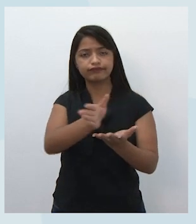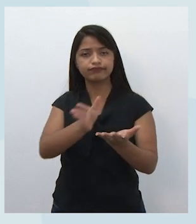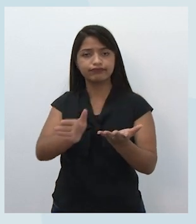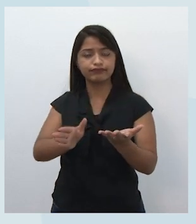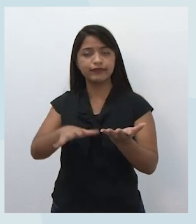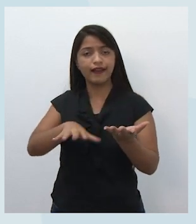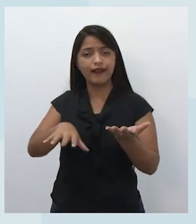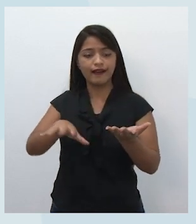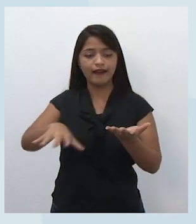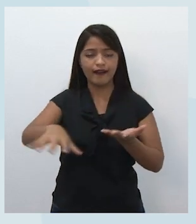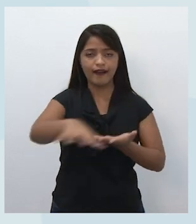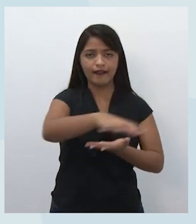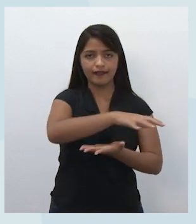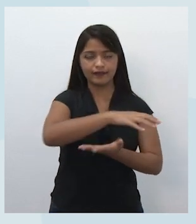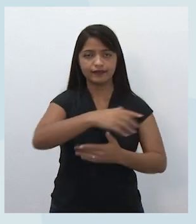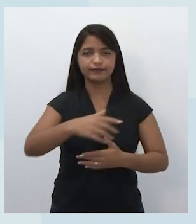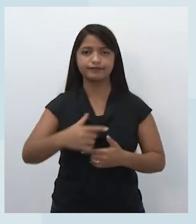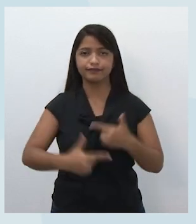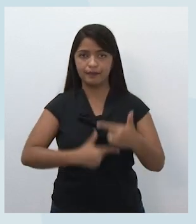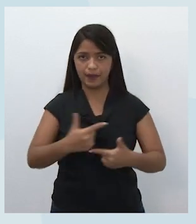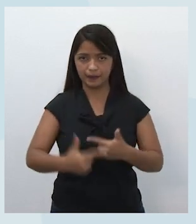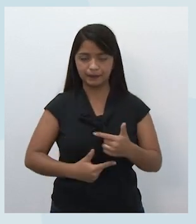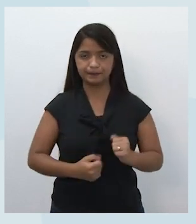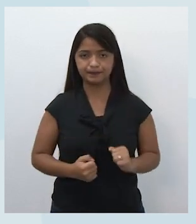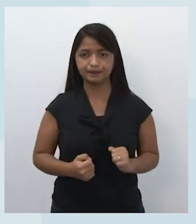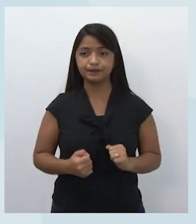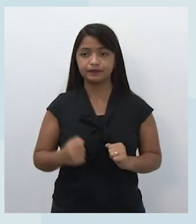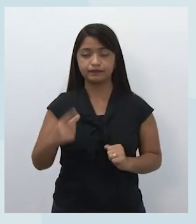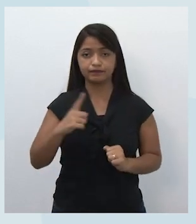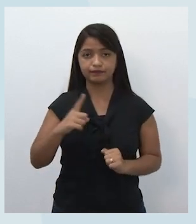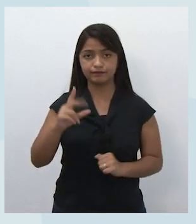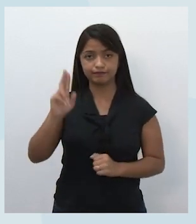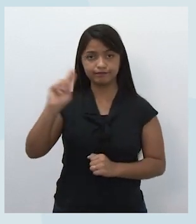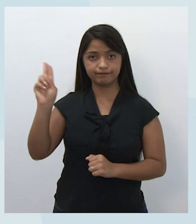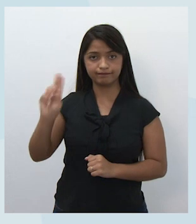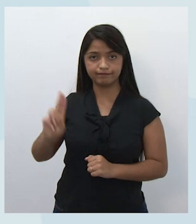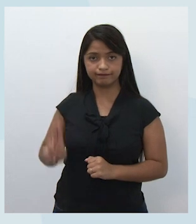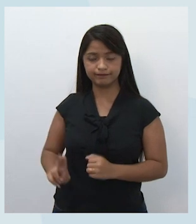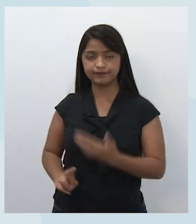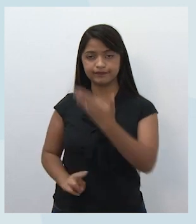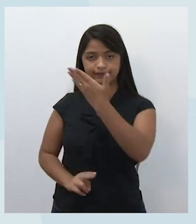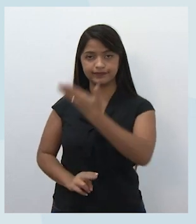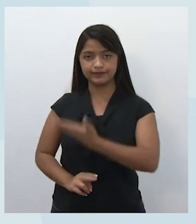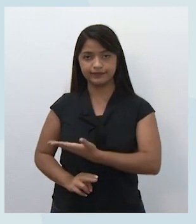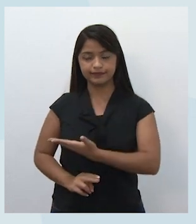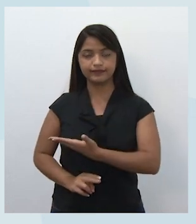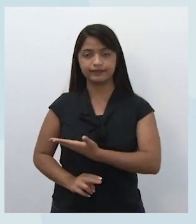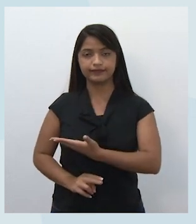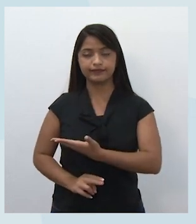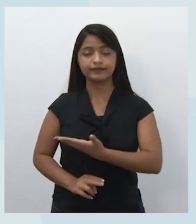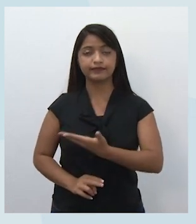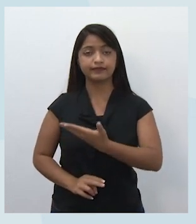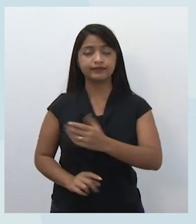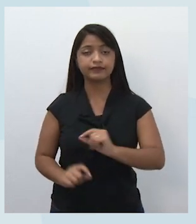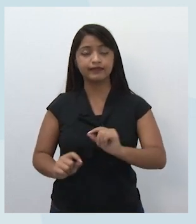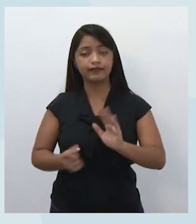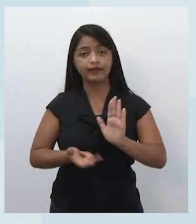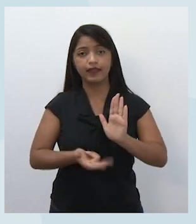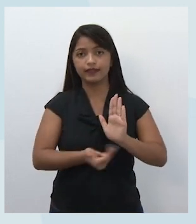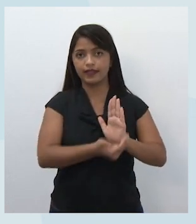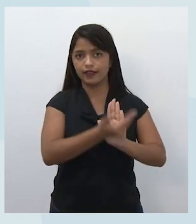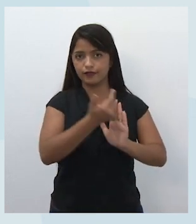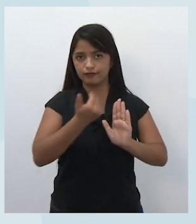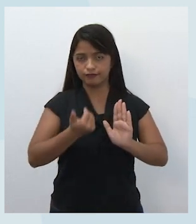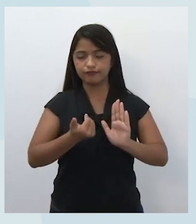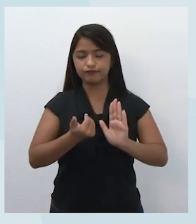que eu coloquei, né, que estão elencados aí, né? Então, esse é um desenho quando eu penso em campos